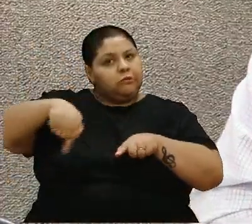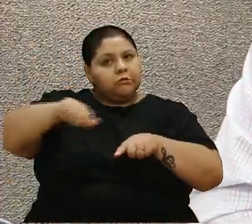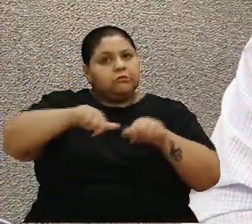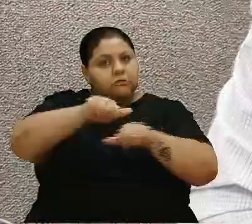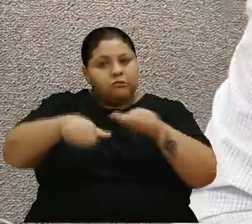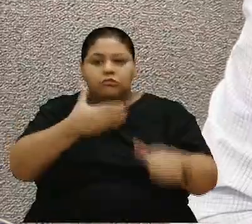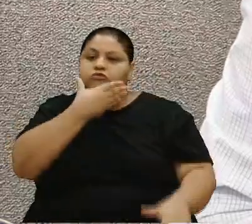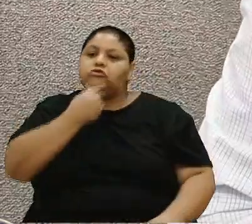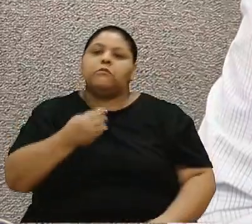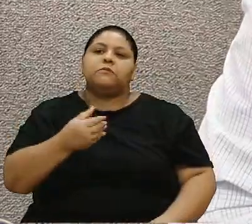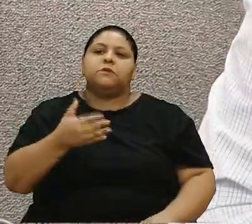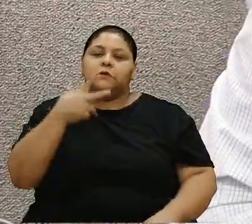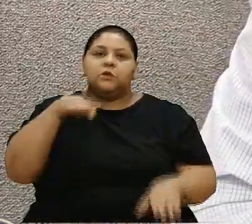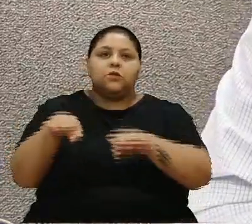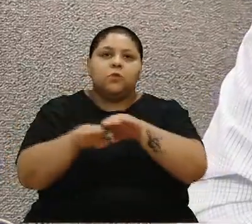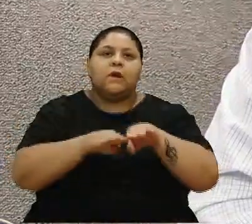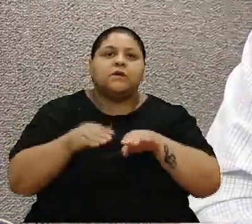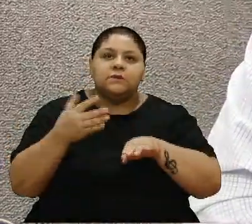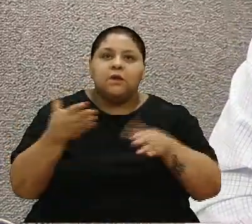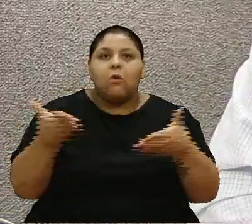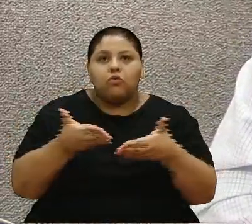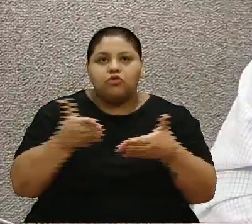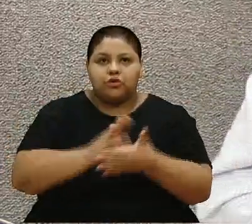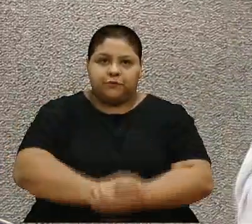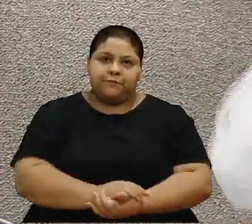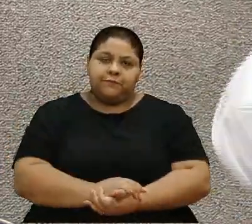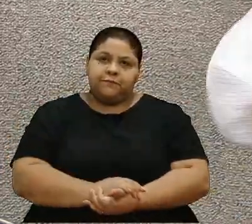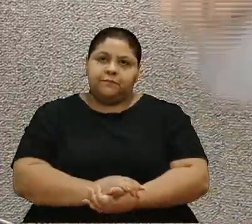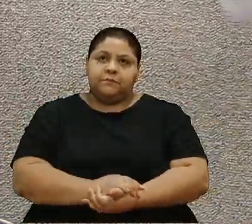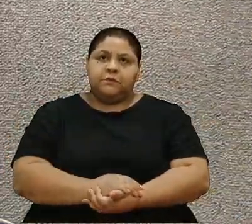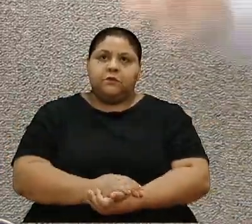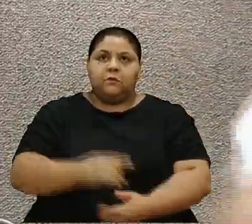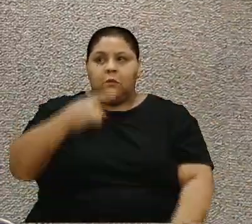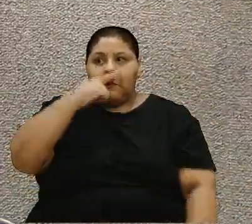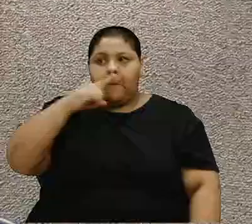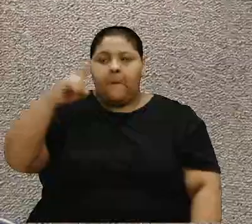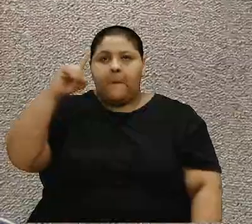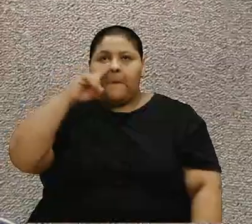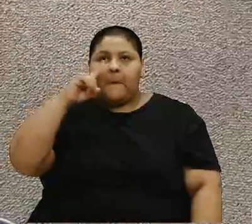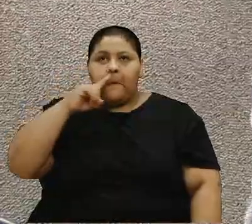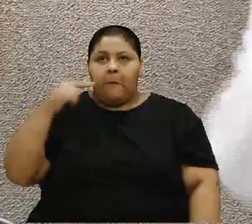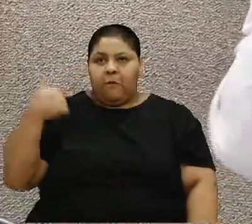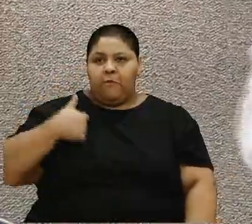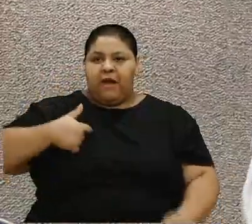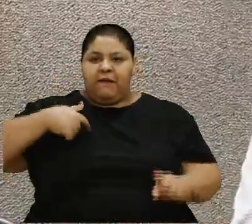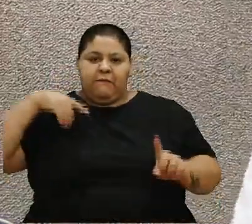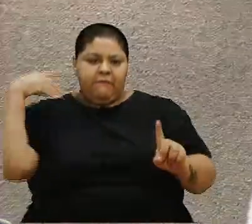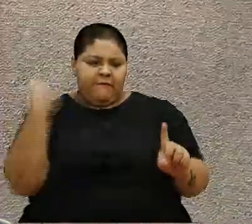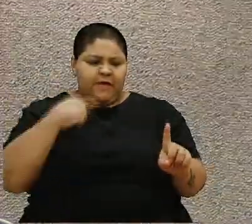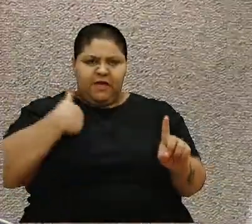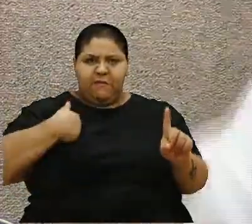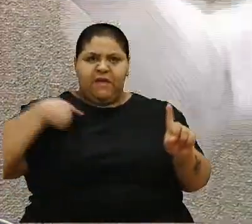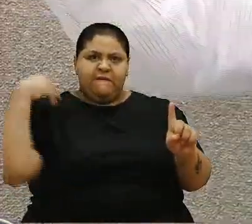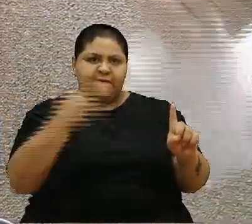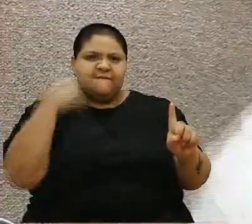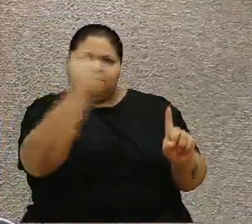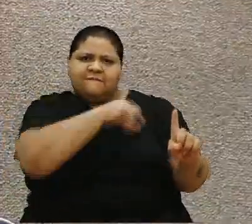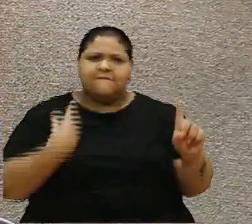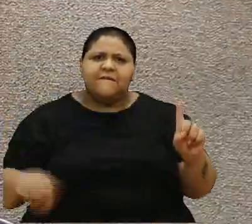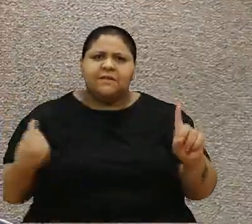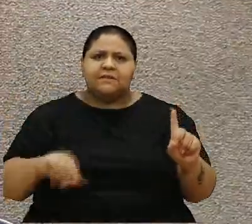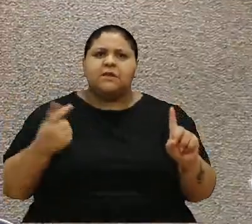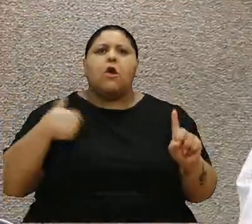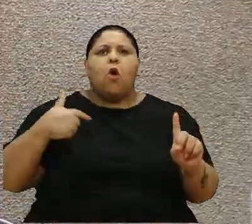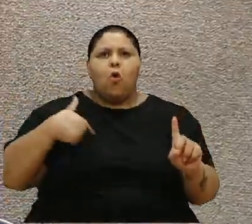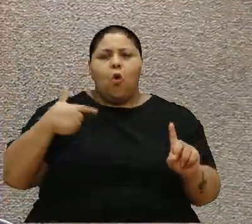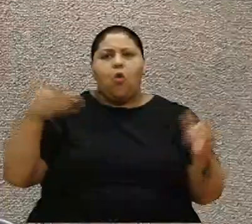os homens que somos hoje. Né? Quando meu pai pegava uma vime e me batia, e eu ficava às vezes um dia de cama, hoje eu agradeço meu